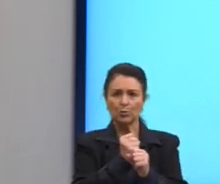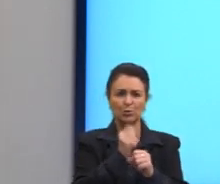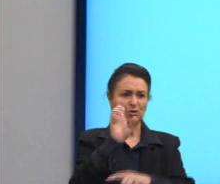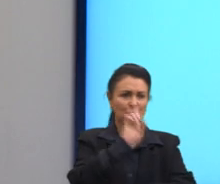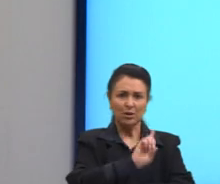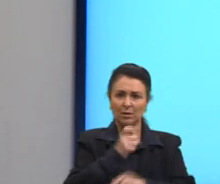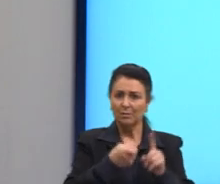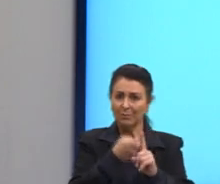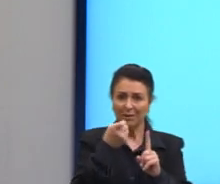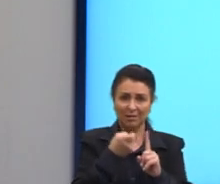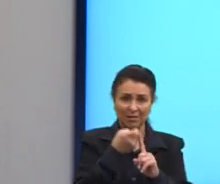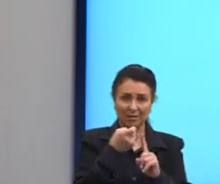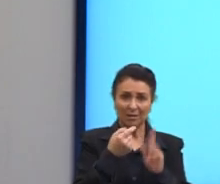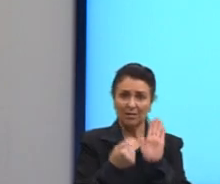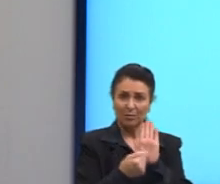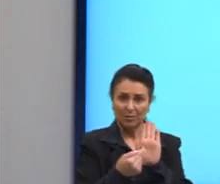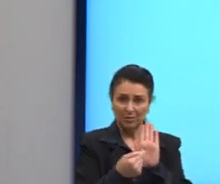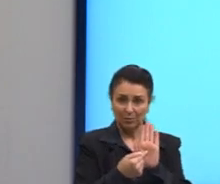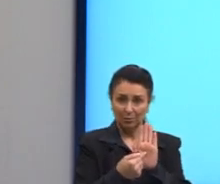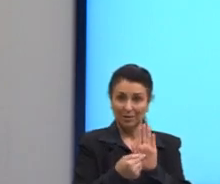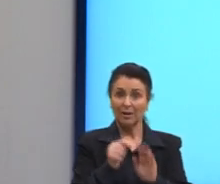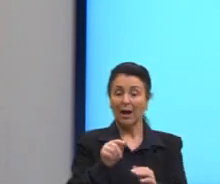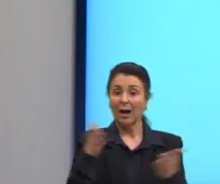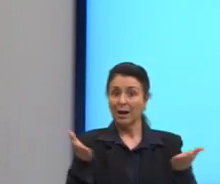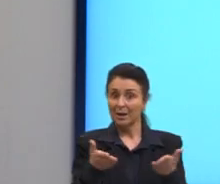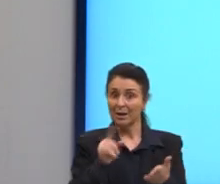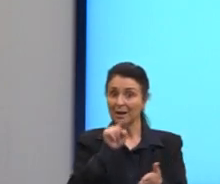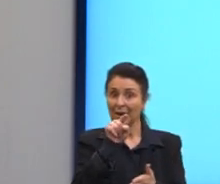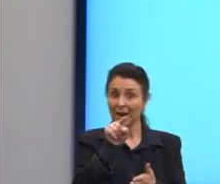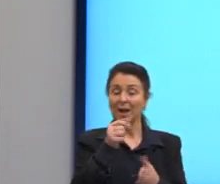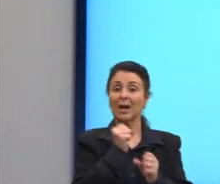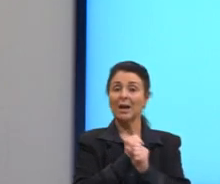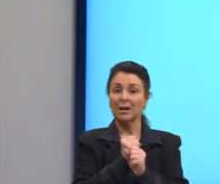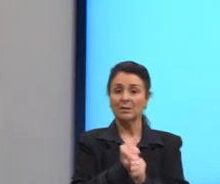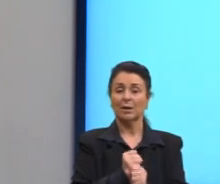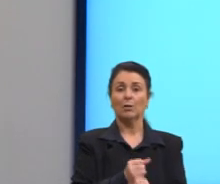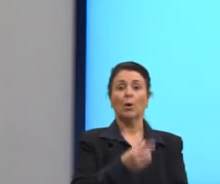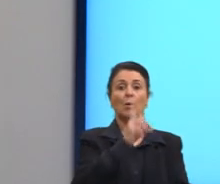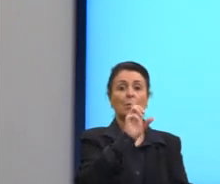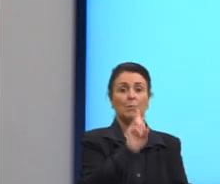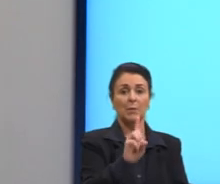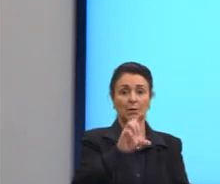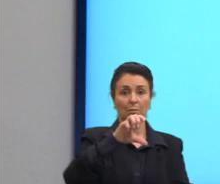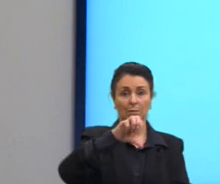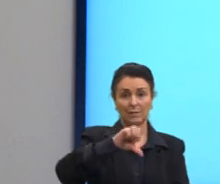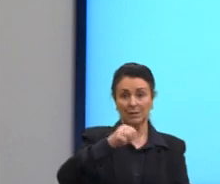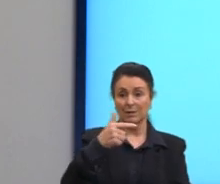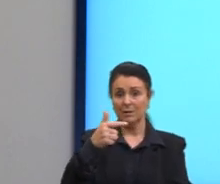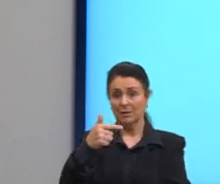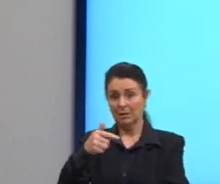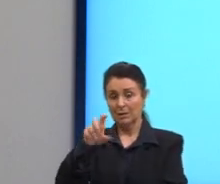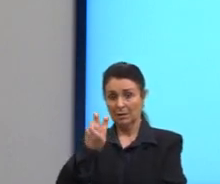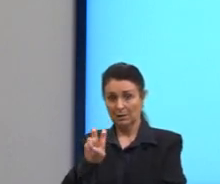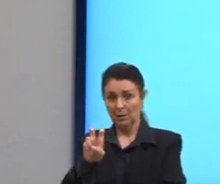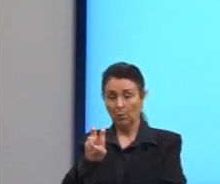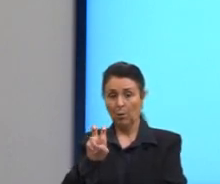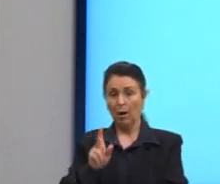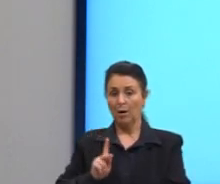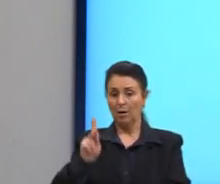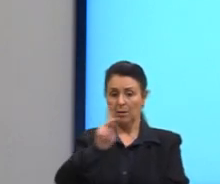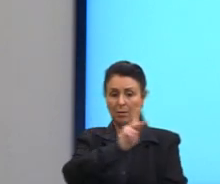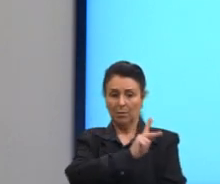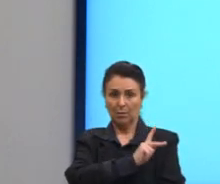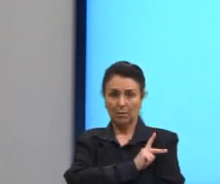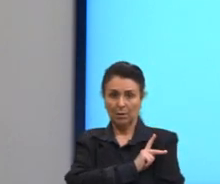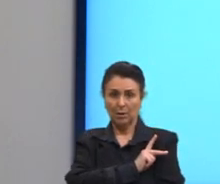e essa data então em anos a questão é em 1975 a população tinha um